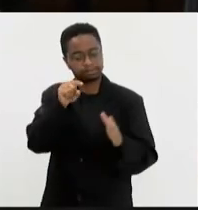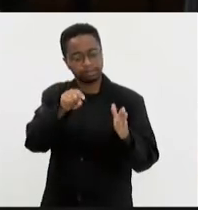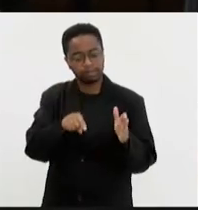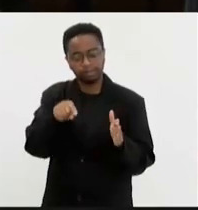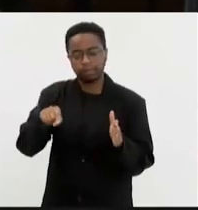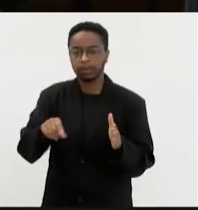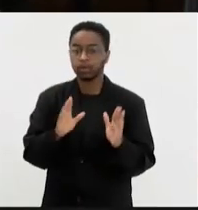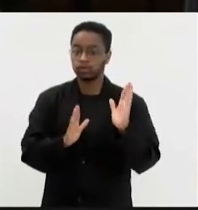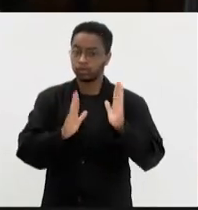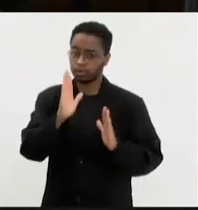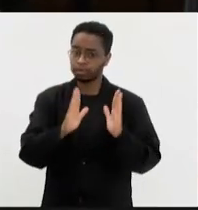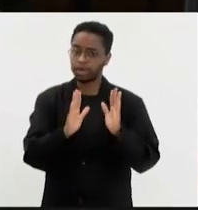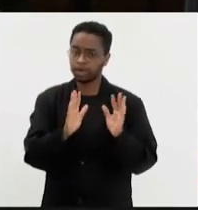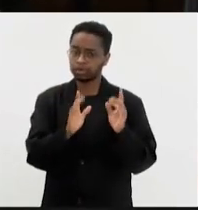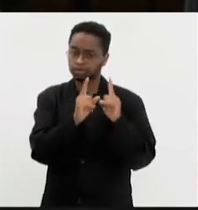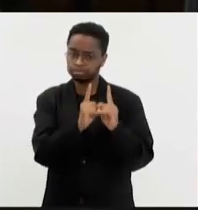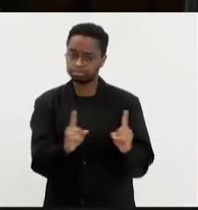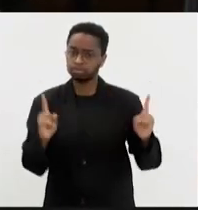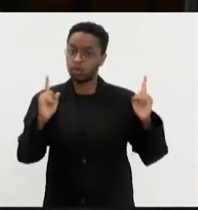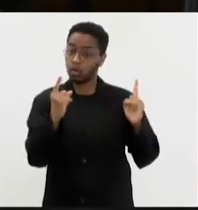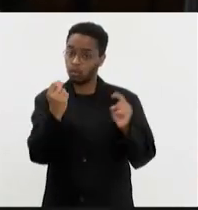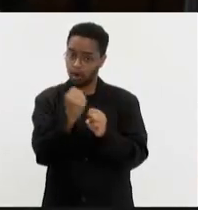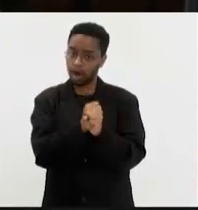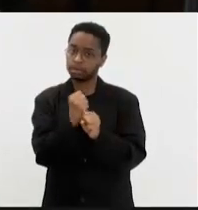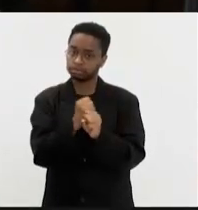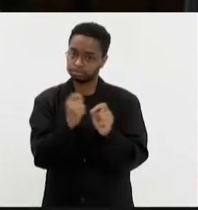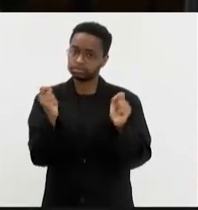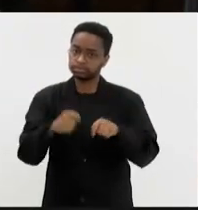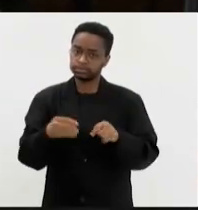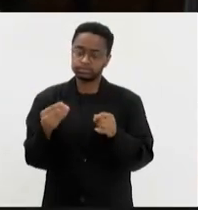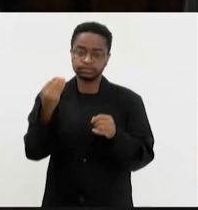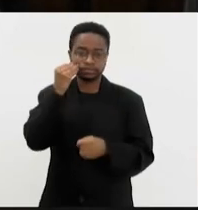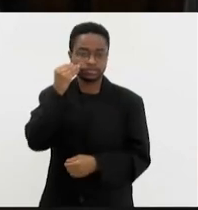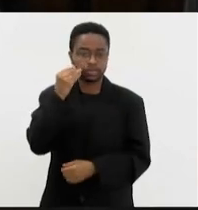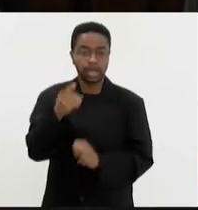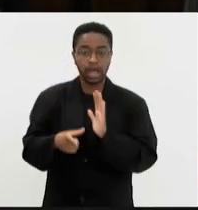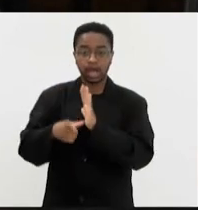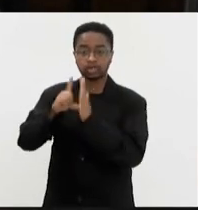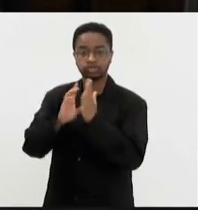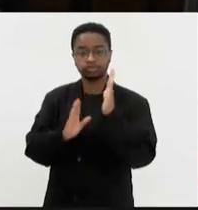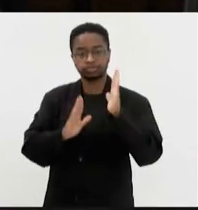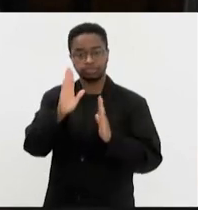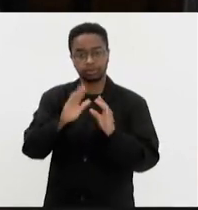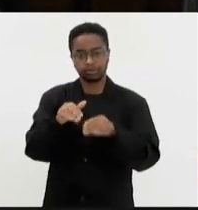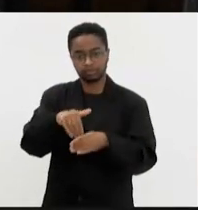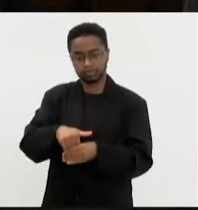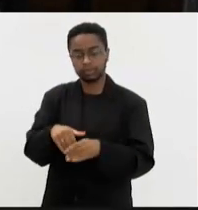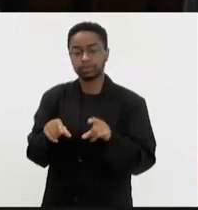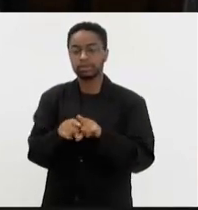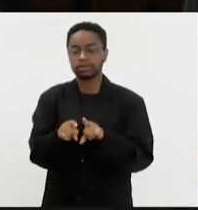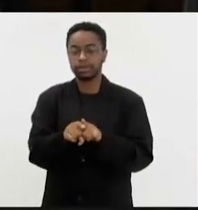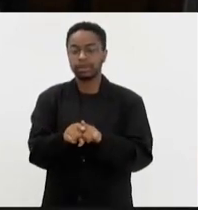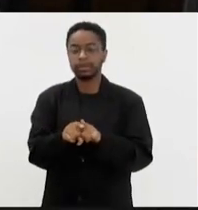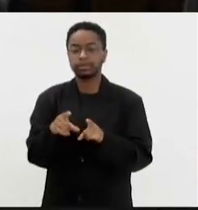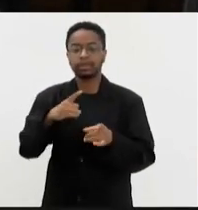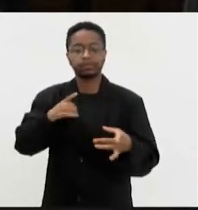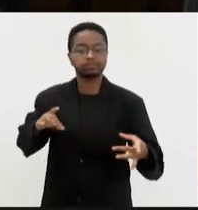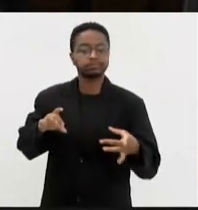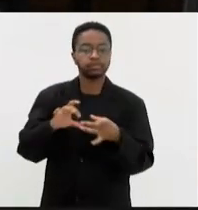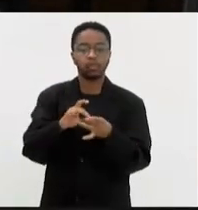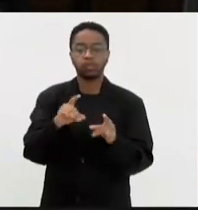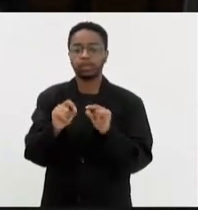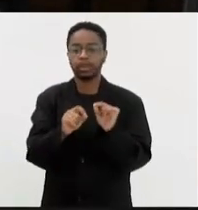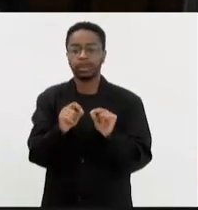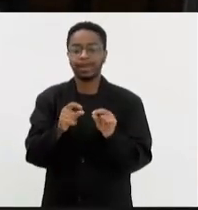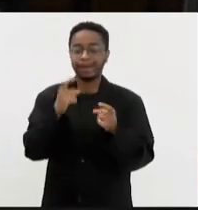período bastante longo por um ano antes da do período eleitoral e isso faz parte dessa permanente